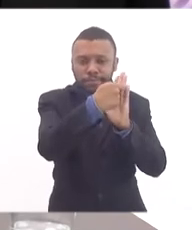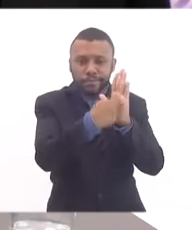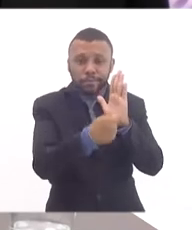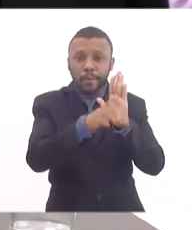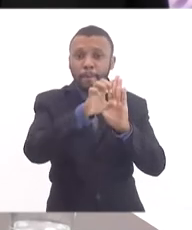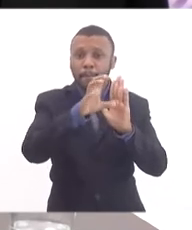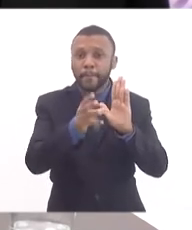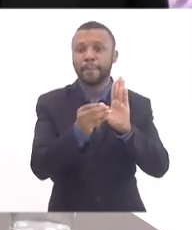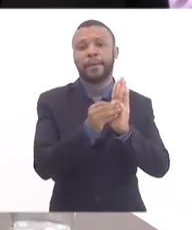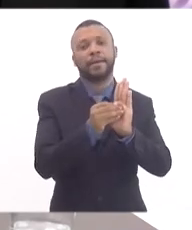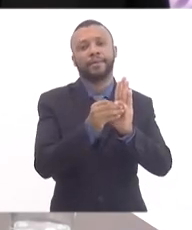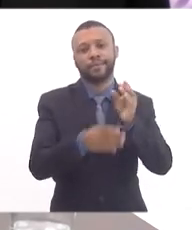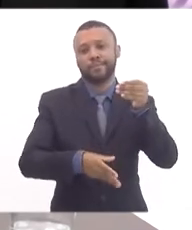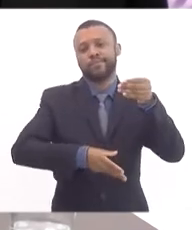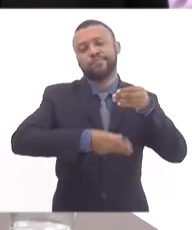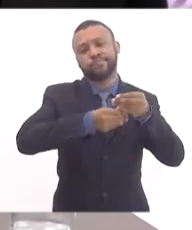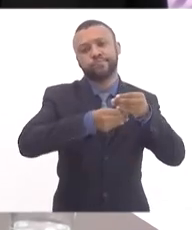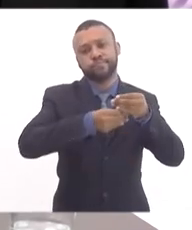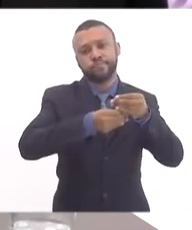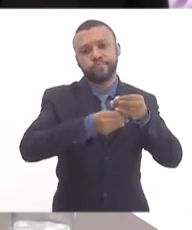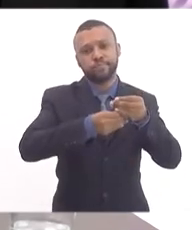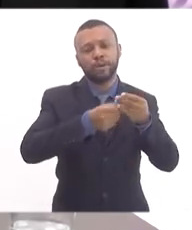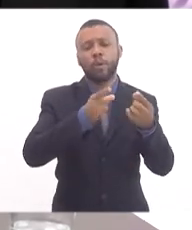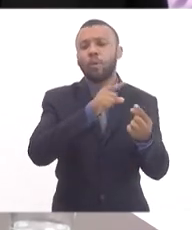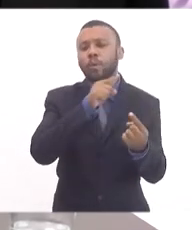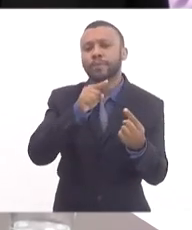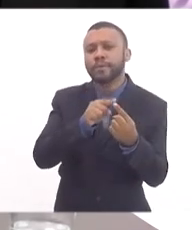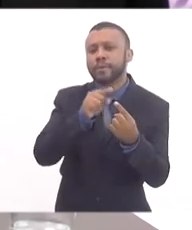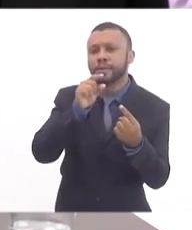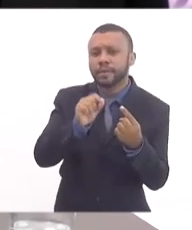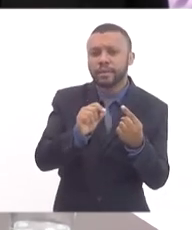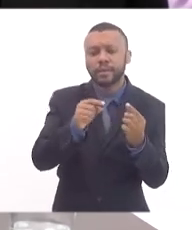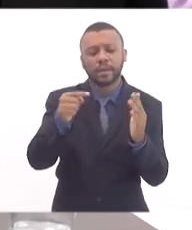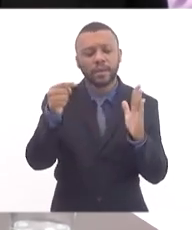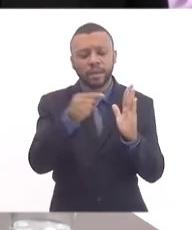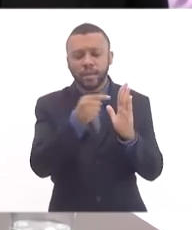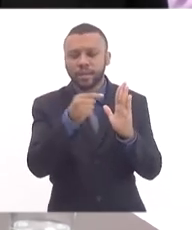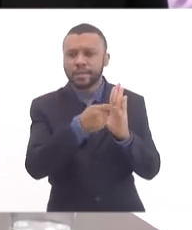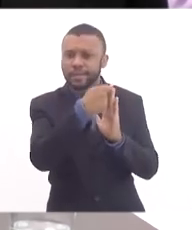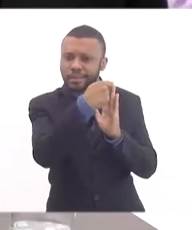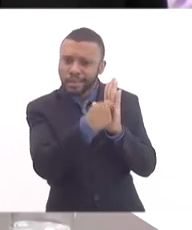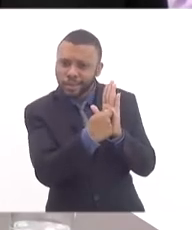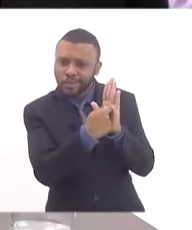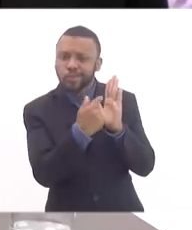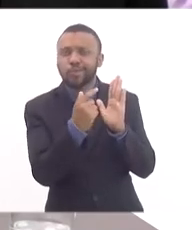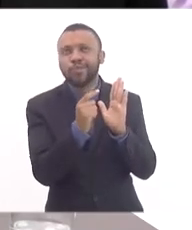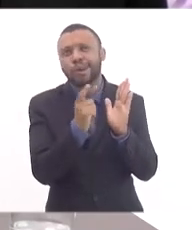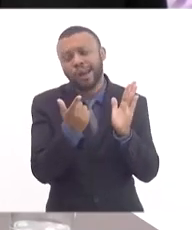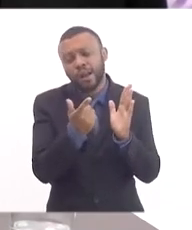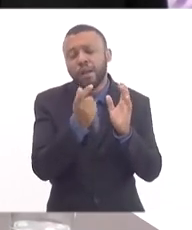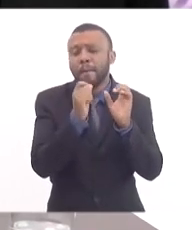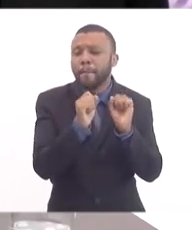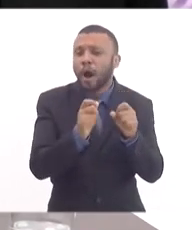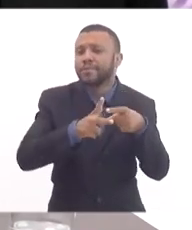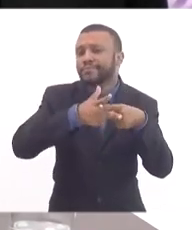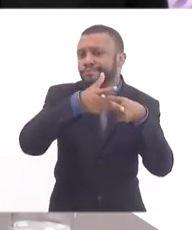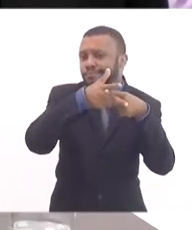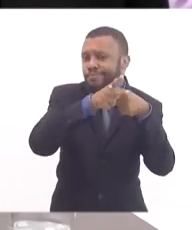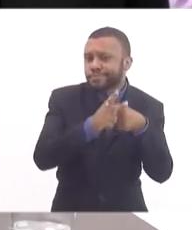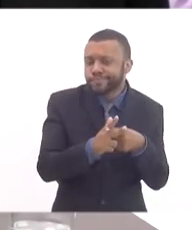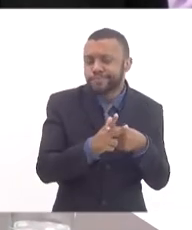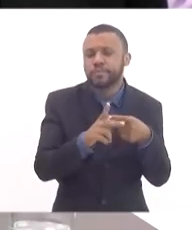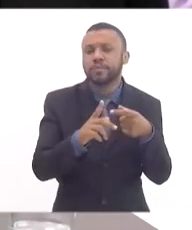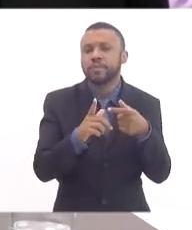Emenda e forma que esse Office não é um óbice intransponível qualquer ajuste na redação do artigo